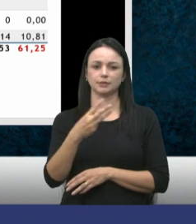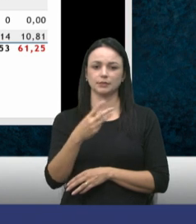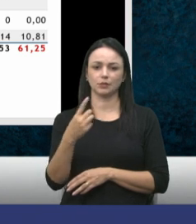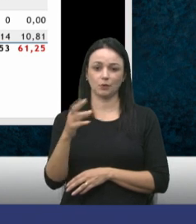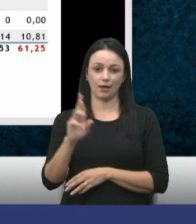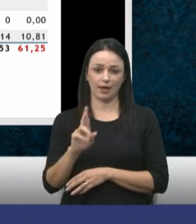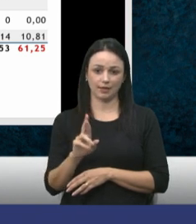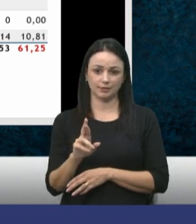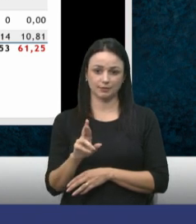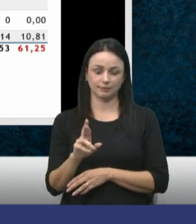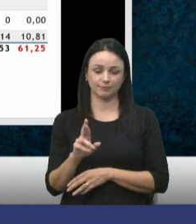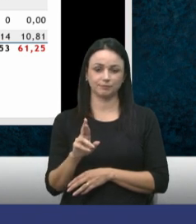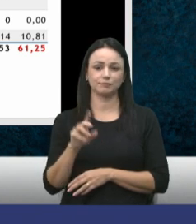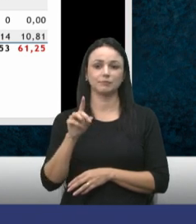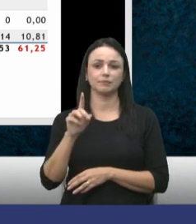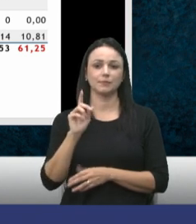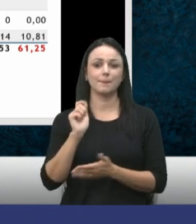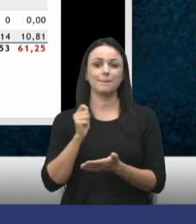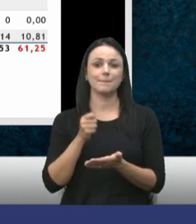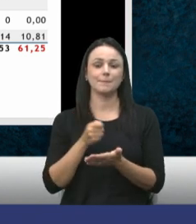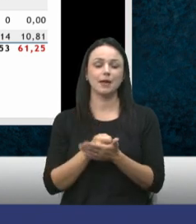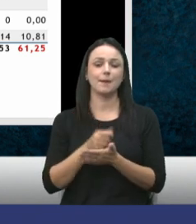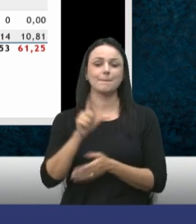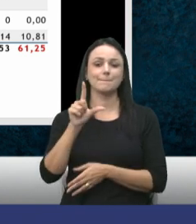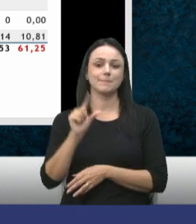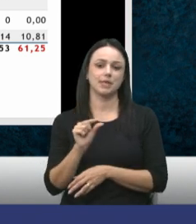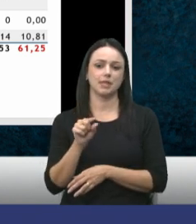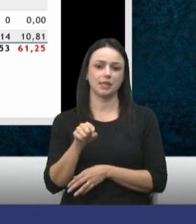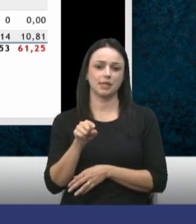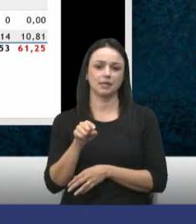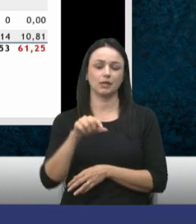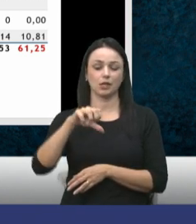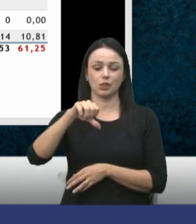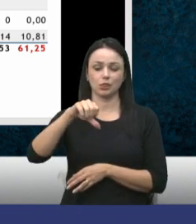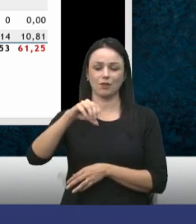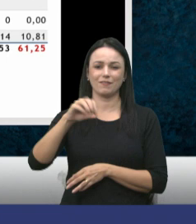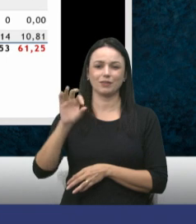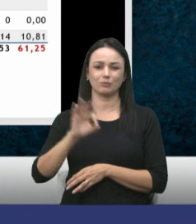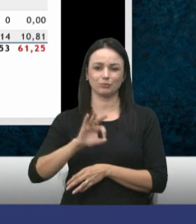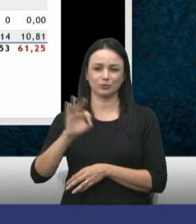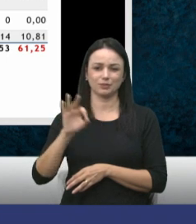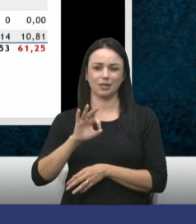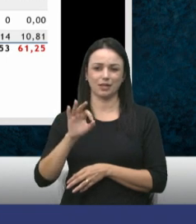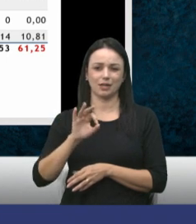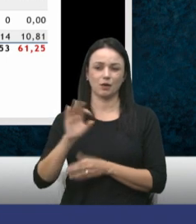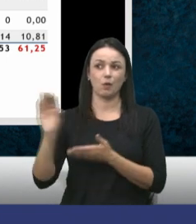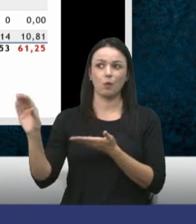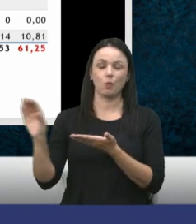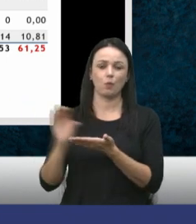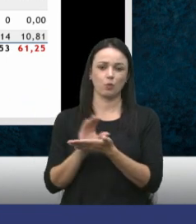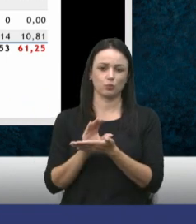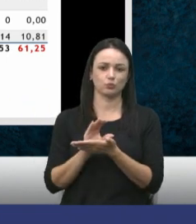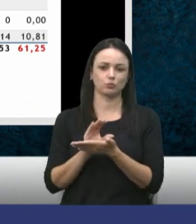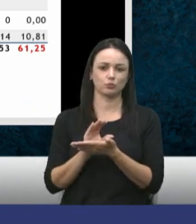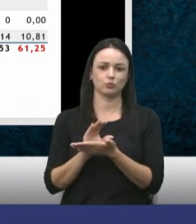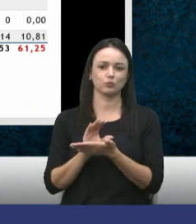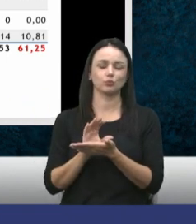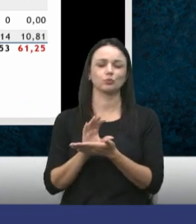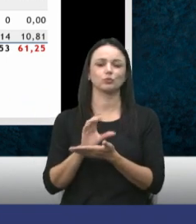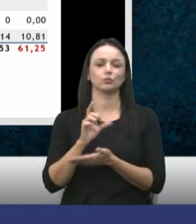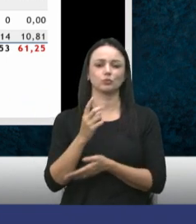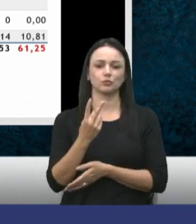20.571.731 e a aplicação mínima dos 90% dos recursos recebidos seria